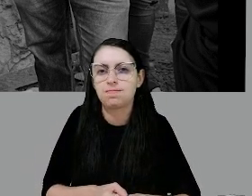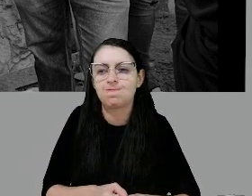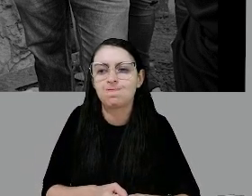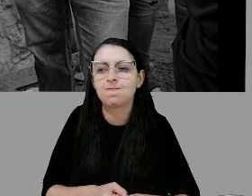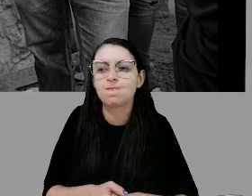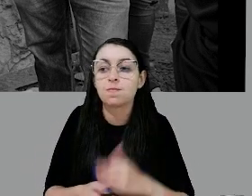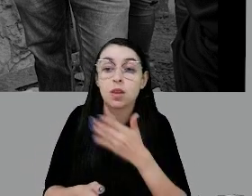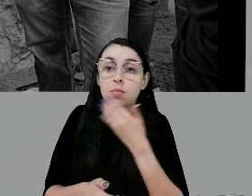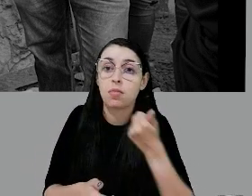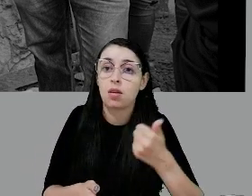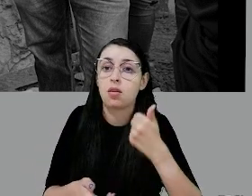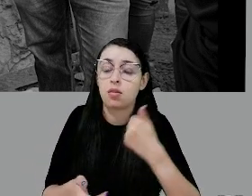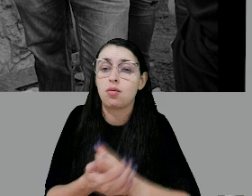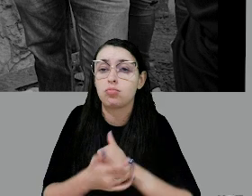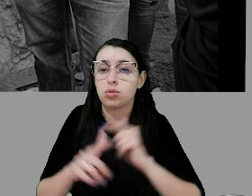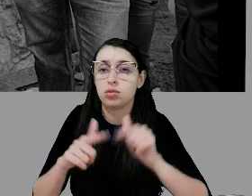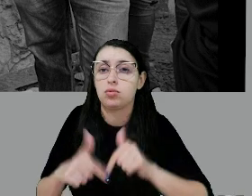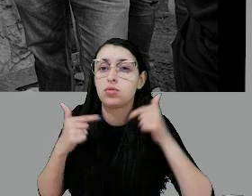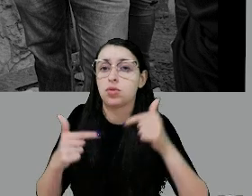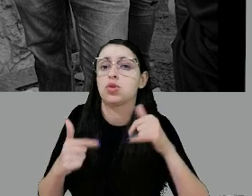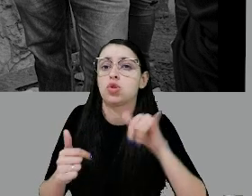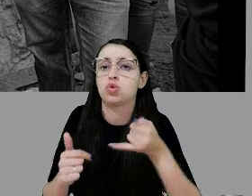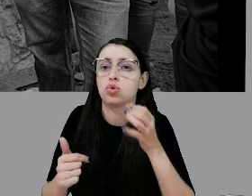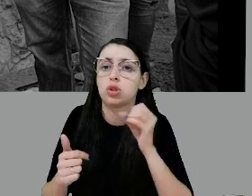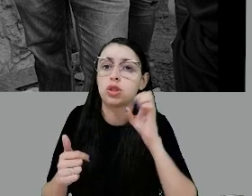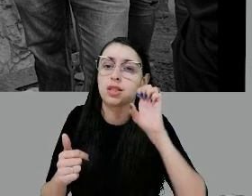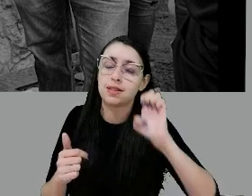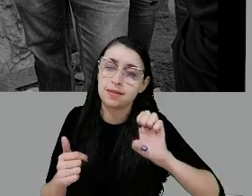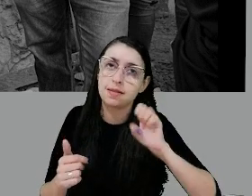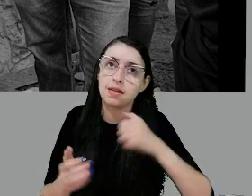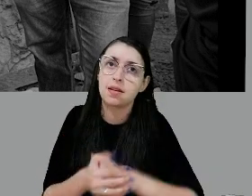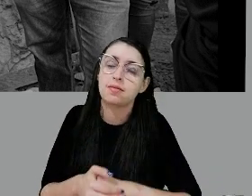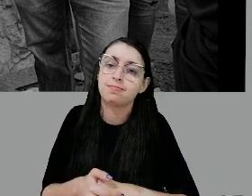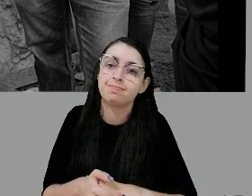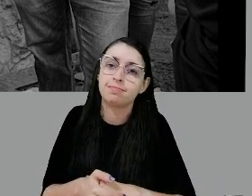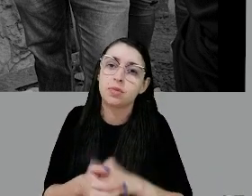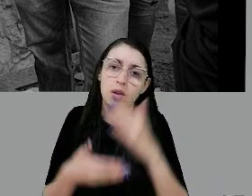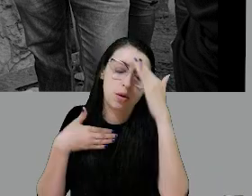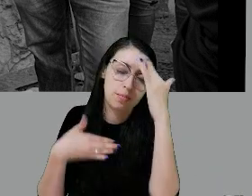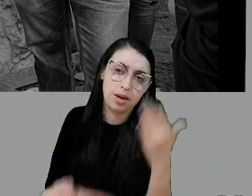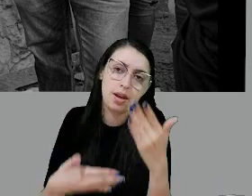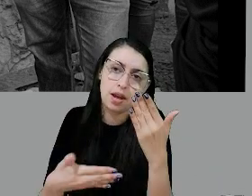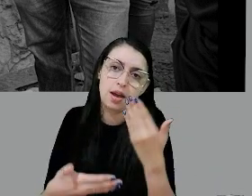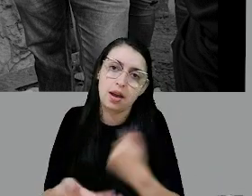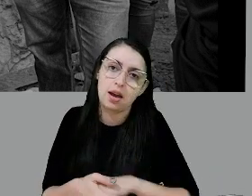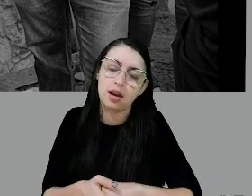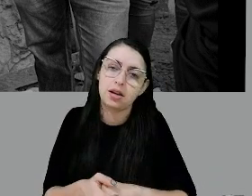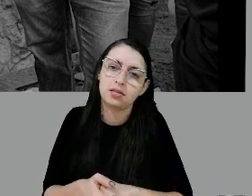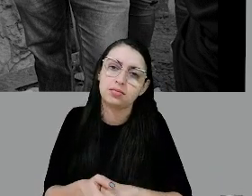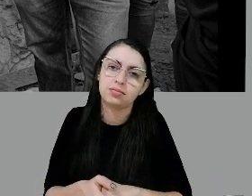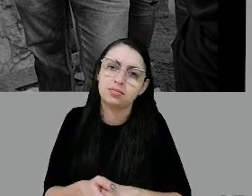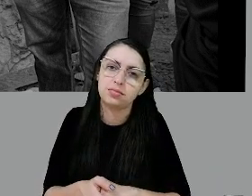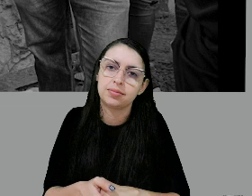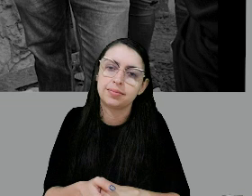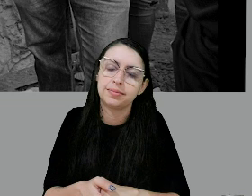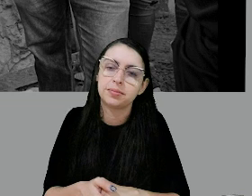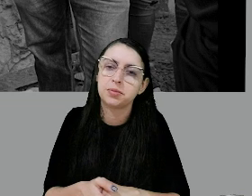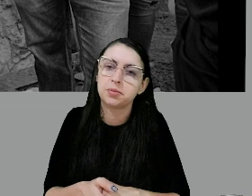resultado positivíssimo dessa luta que o José Augusto apresenta também. Muito obrigada,